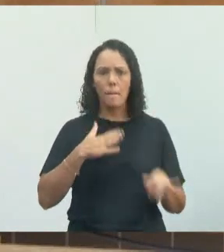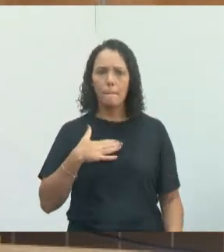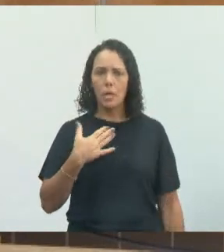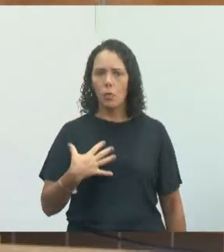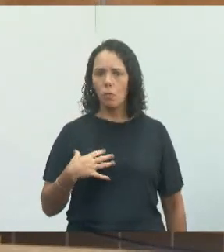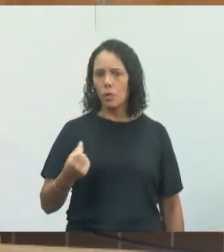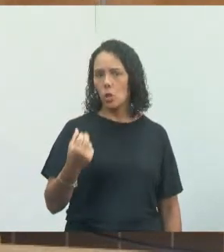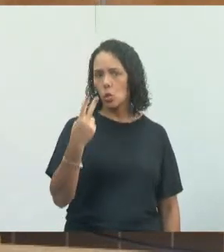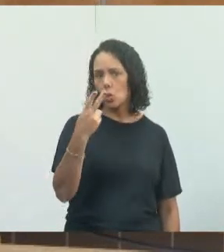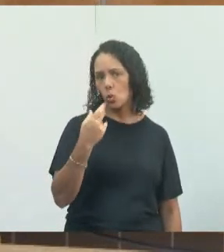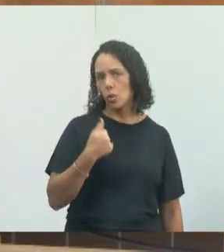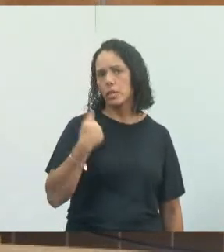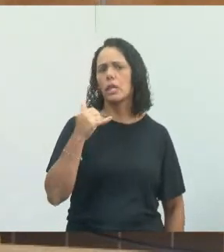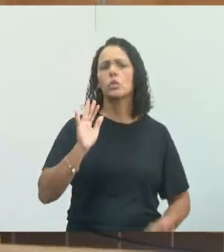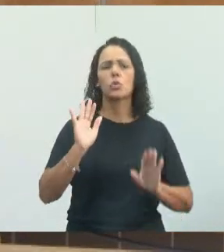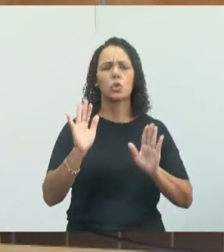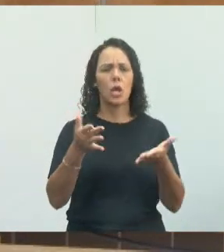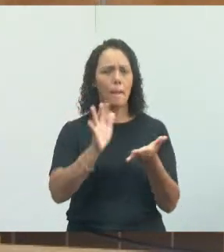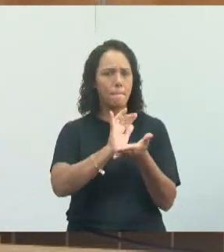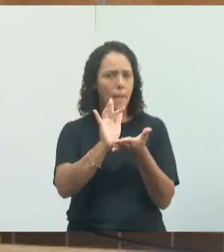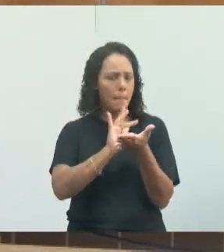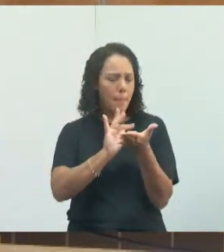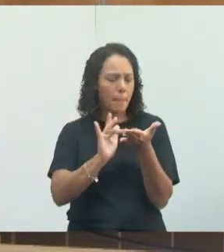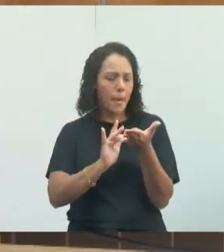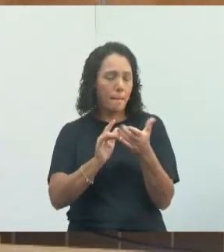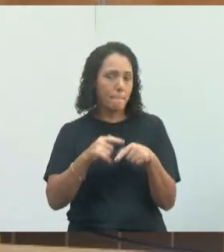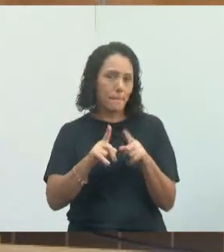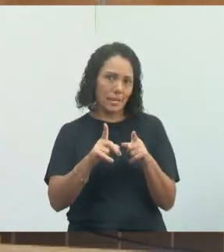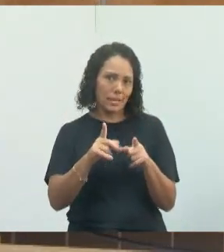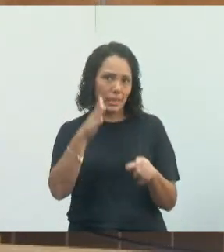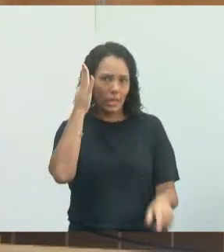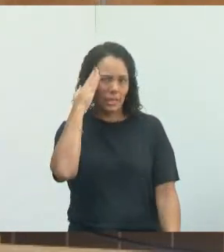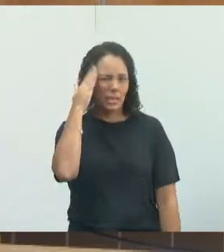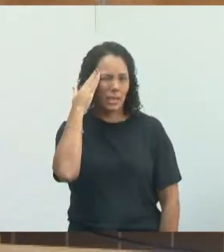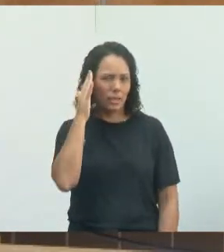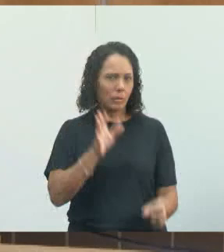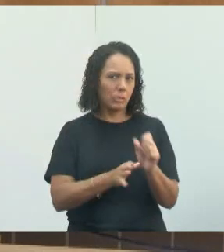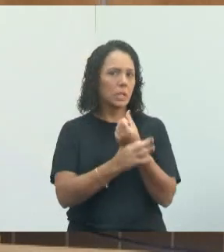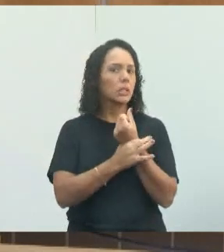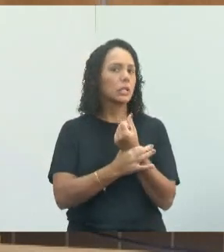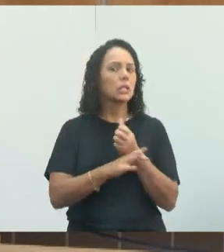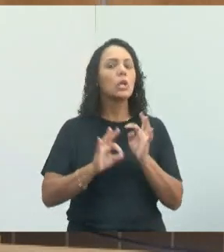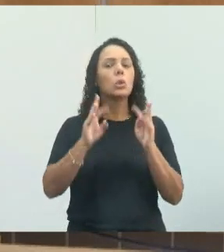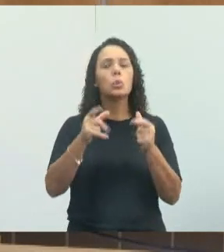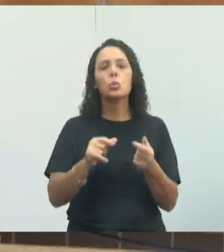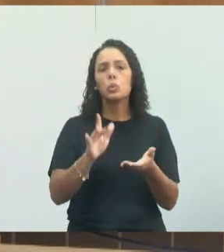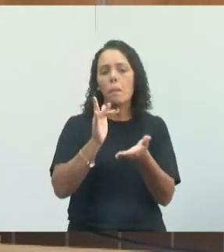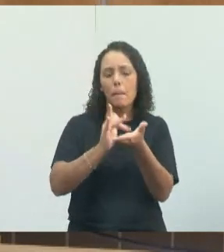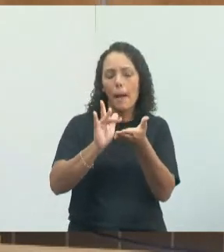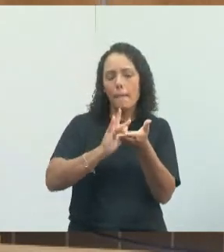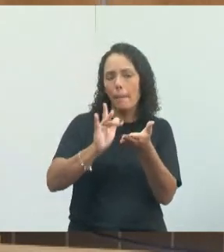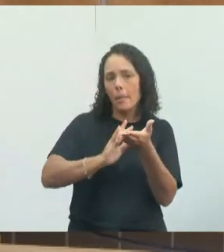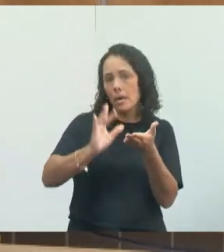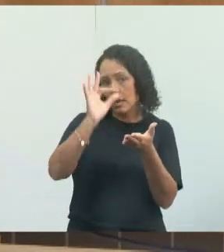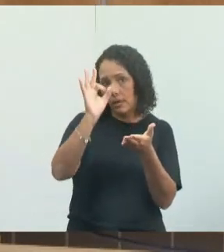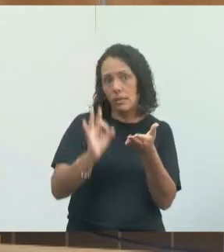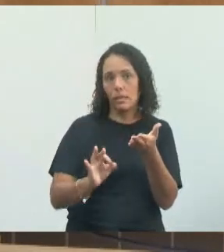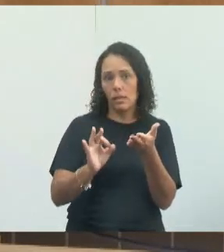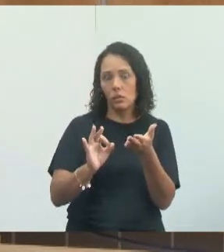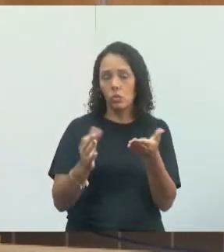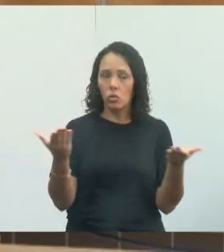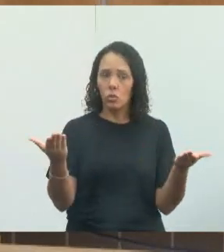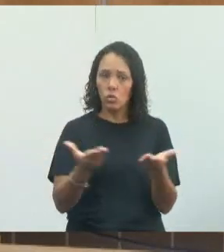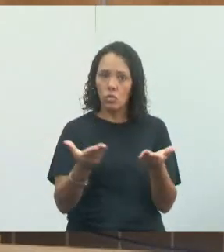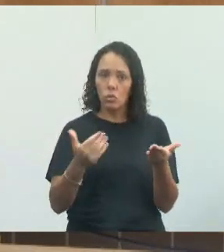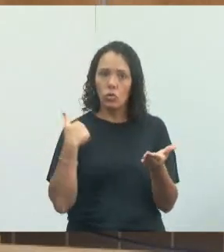já sabe mexer no celular. Mas será que sabe mexer com segurança? Será que tudo que ele está fazendo está certo? Né? E o que a gente está presenciando hoje